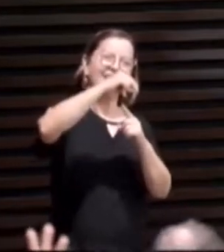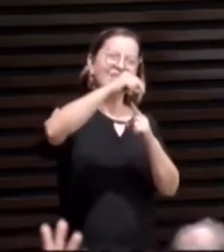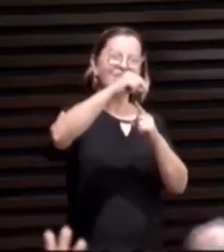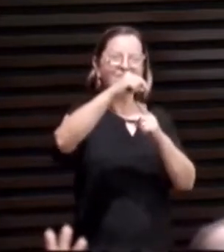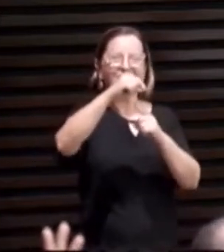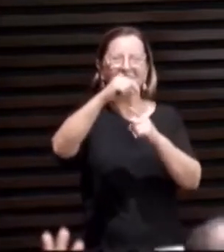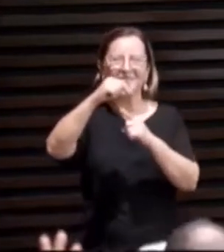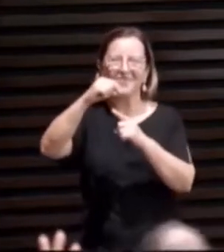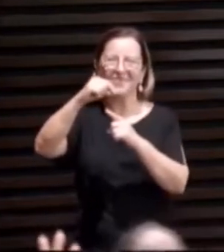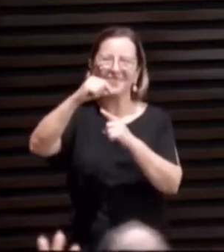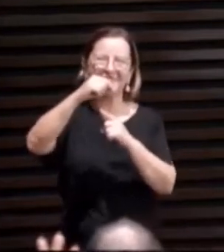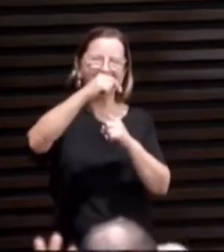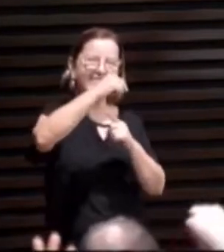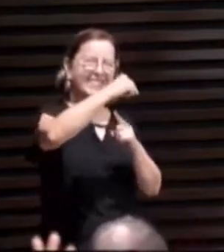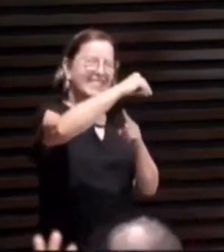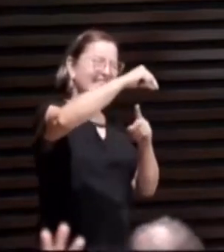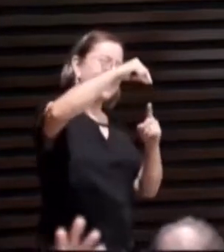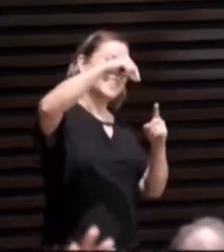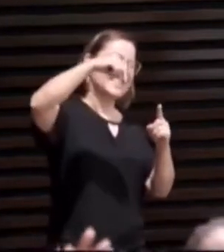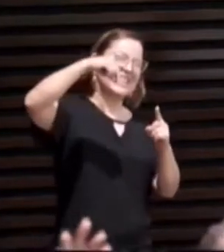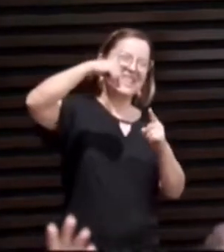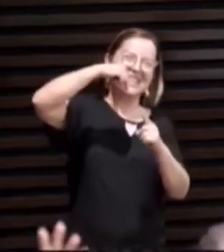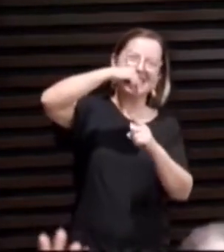sempre, Santo,